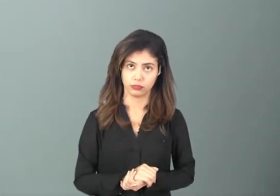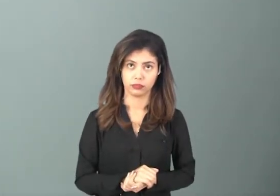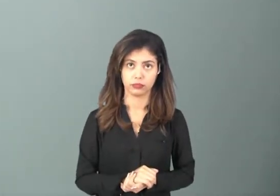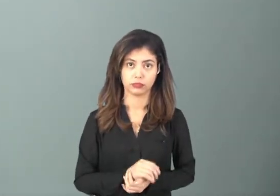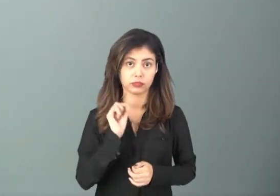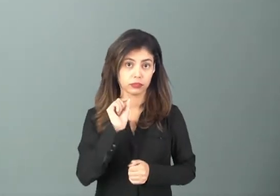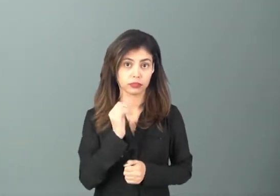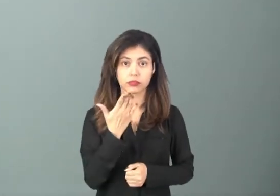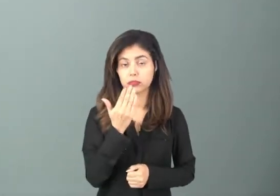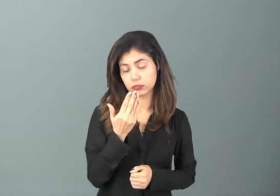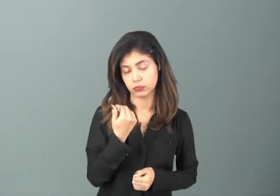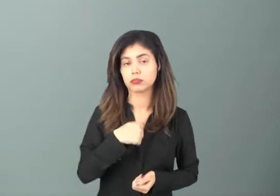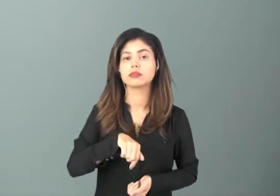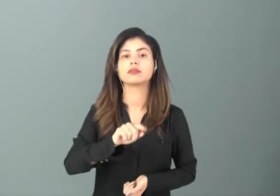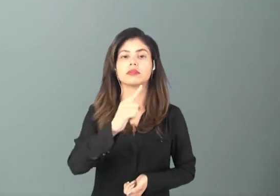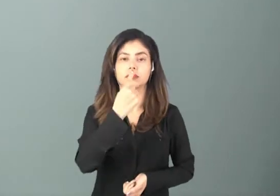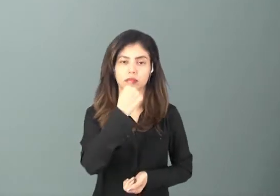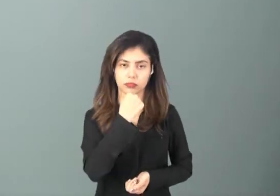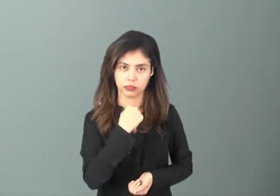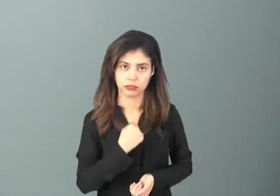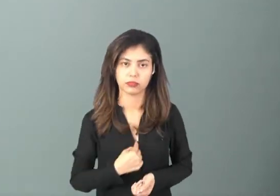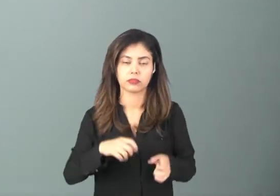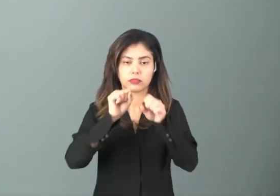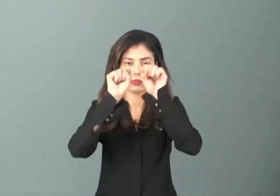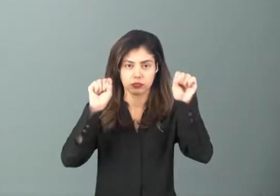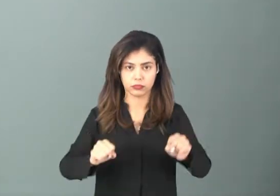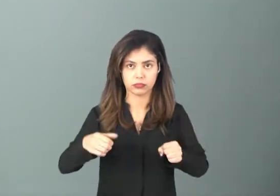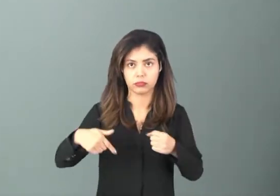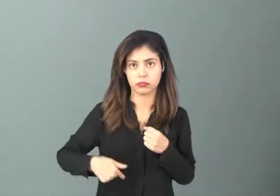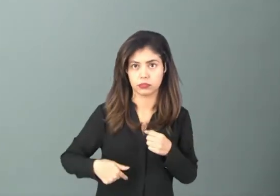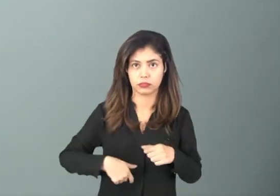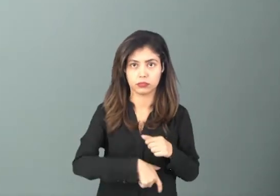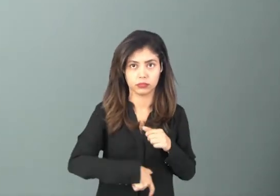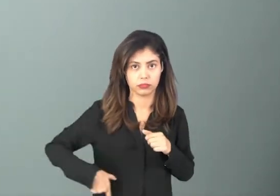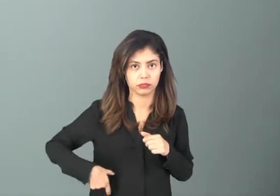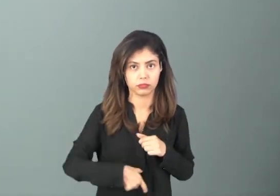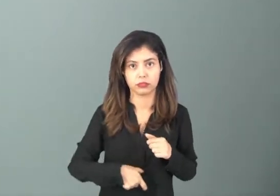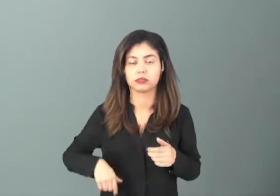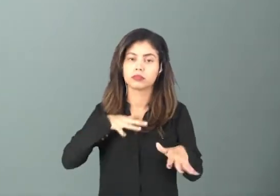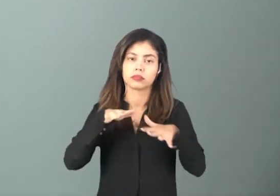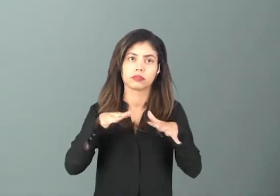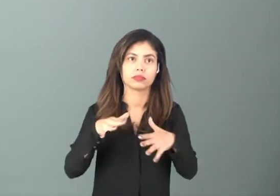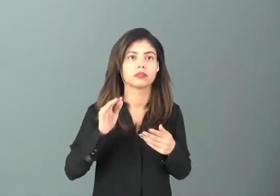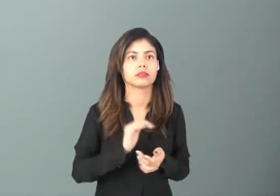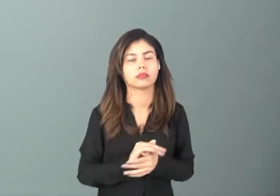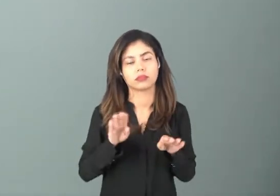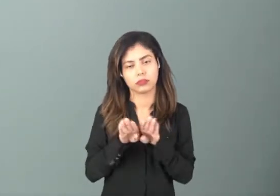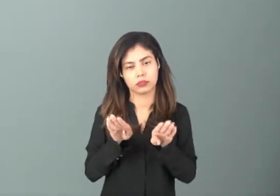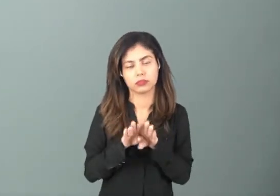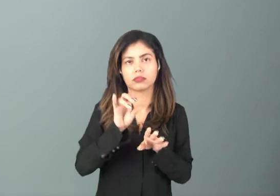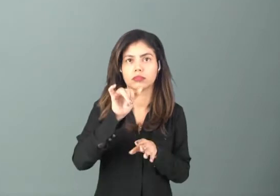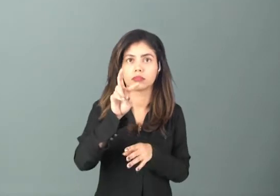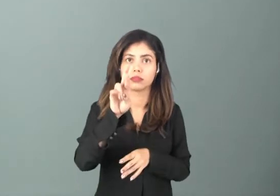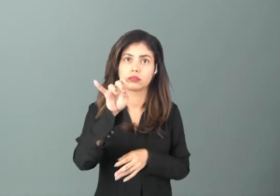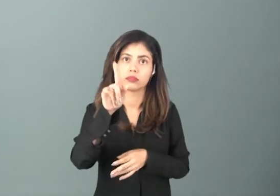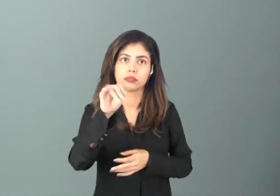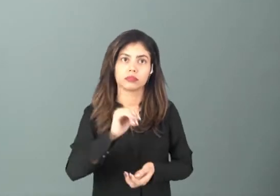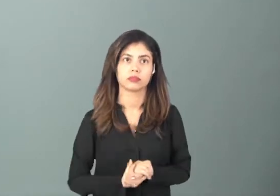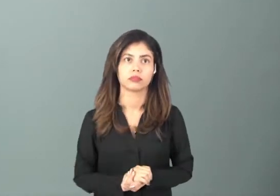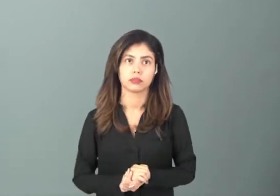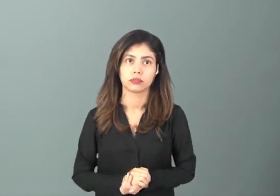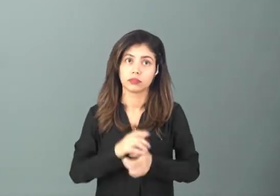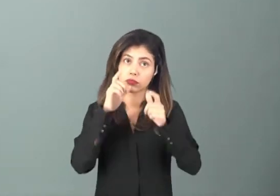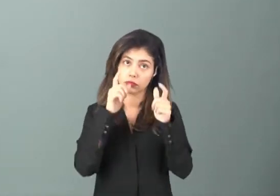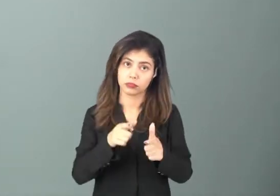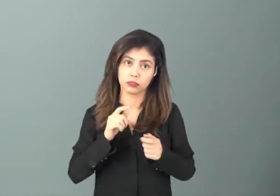Para que o alimento seja conduzido por todo o sistema digestório né os movimentos peristálticos também são involuntários e